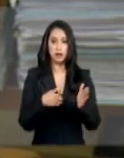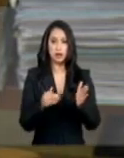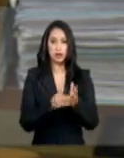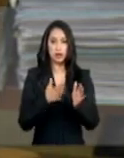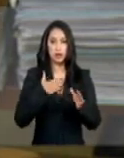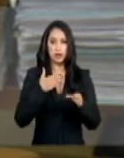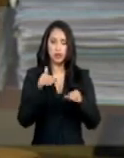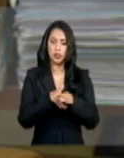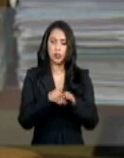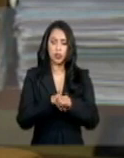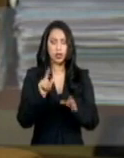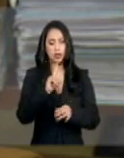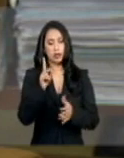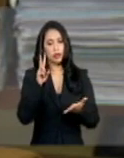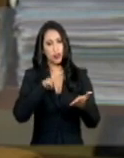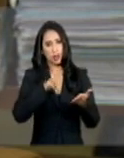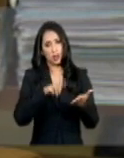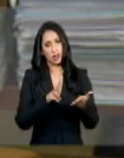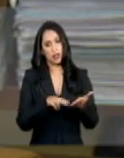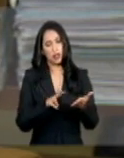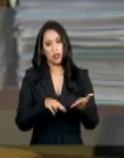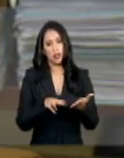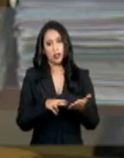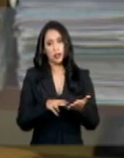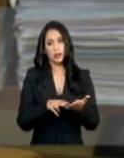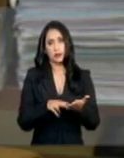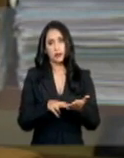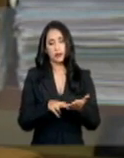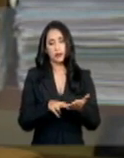vou vir obviamente não é é